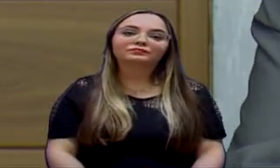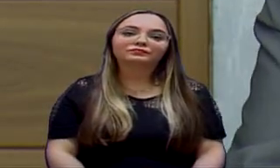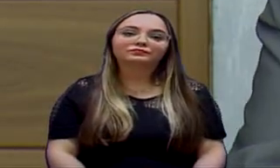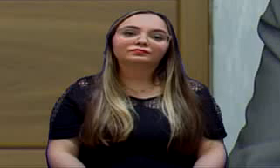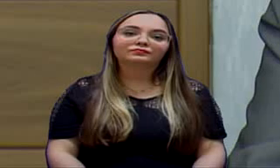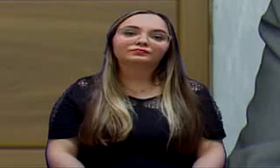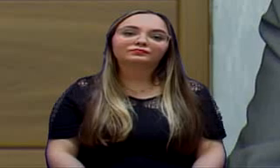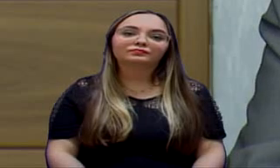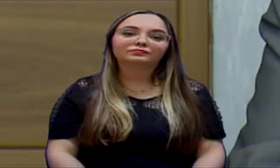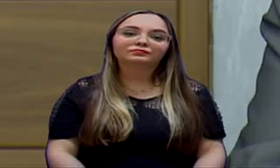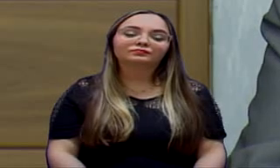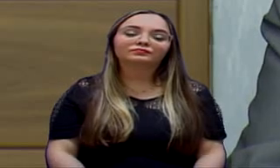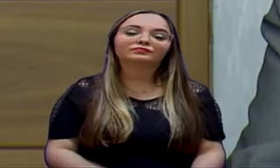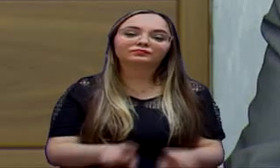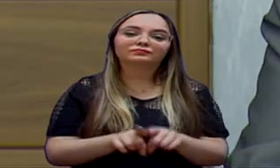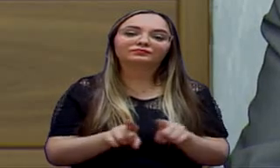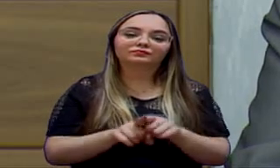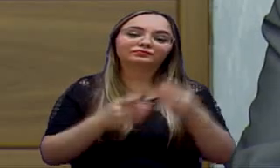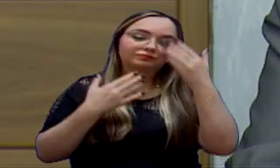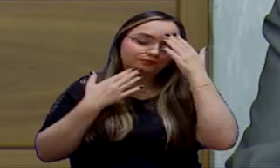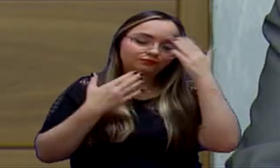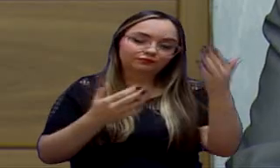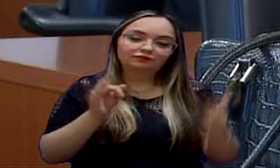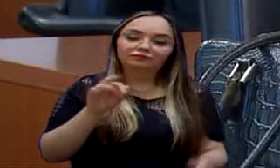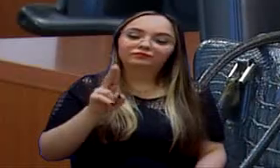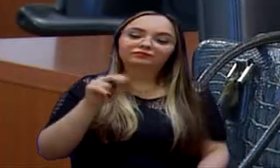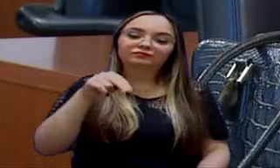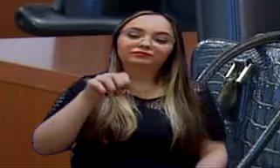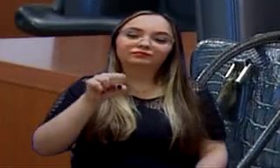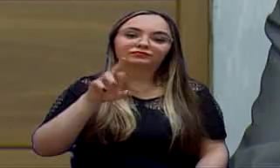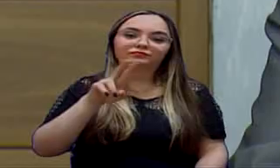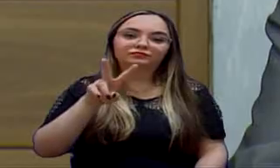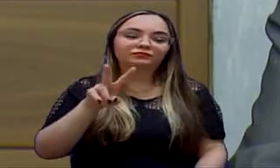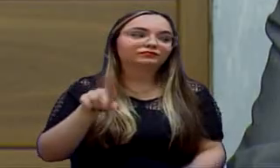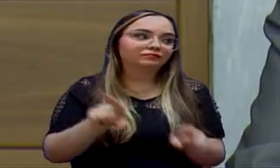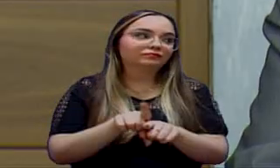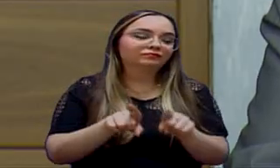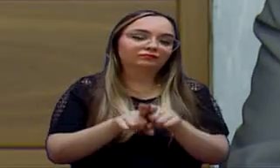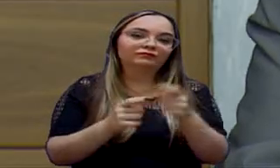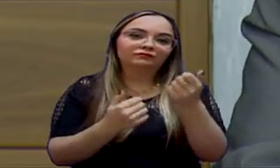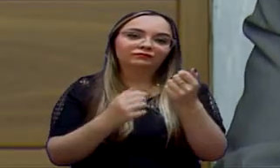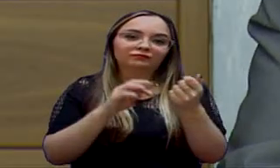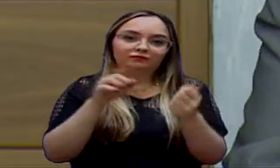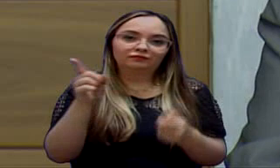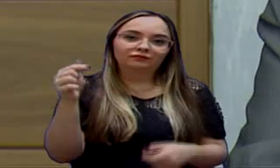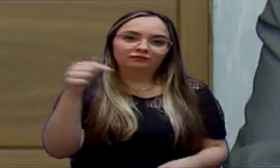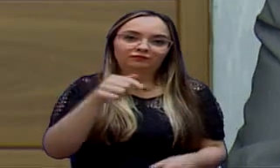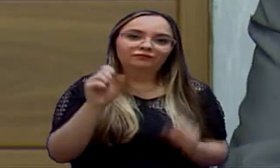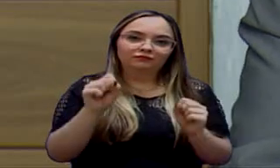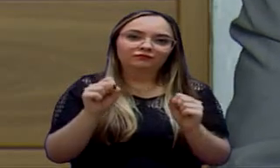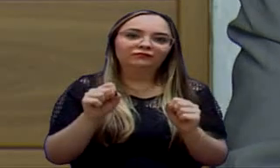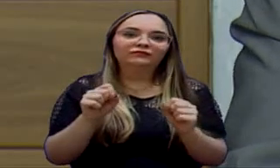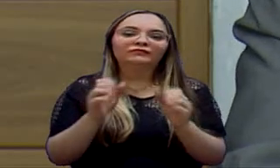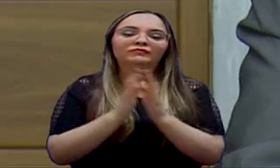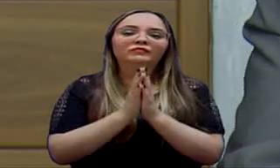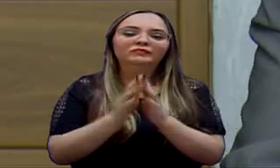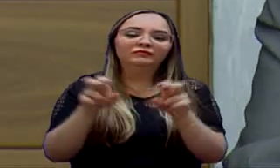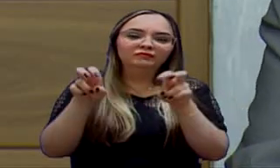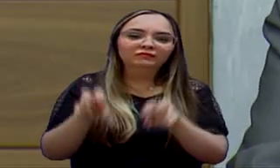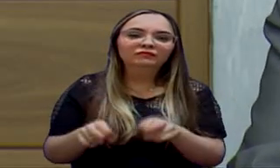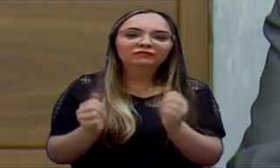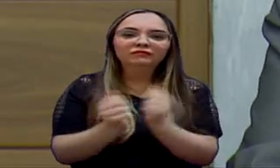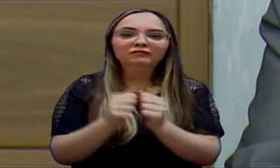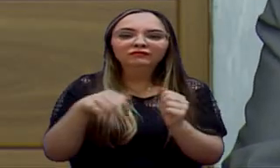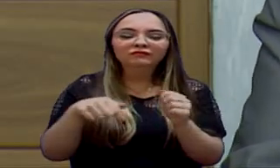queria cumprimentar e agradecer o Júnior da fonserv também que acabou de chegar Queria convidar inclusive para poder fazer está presente aqui